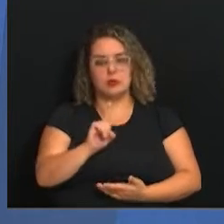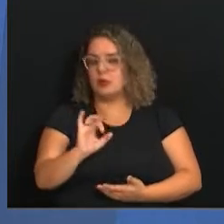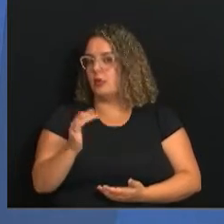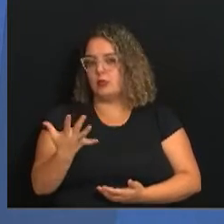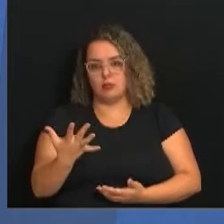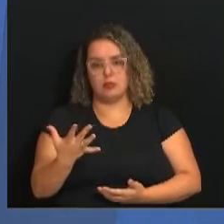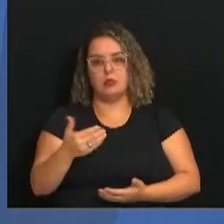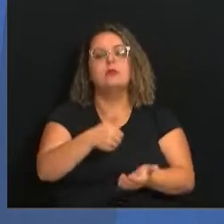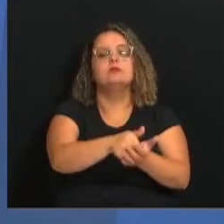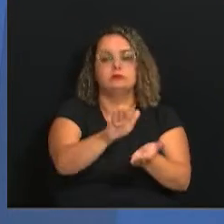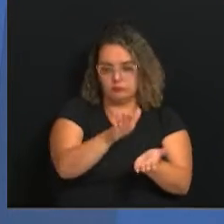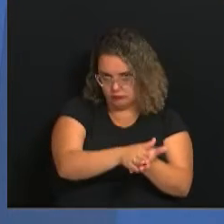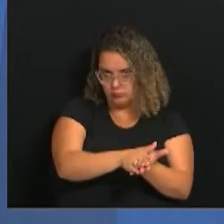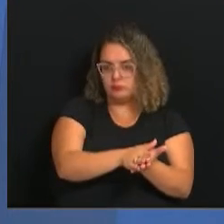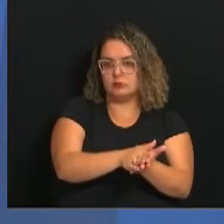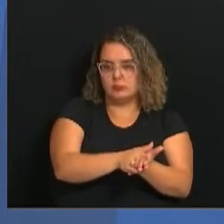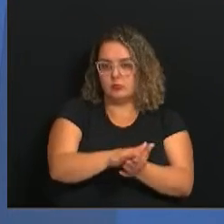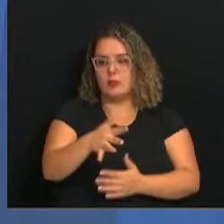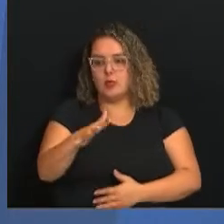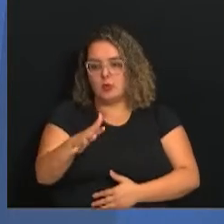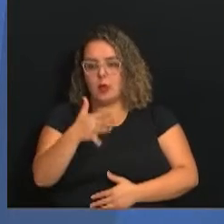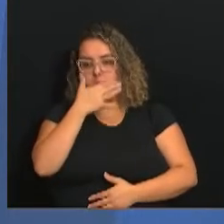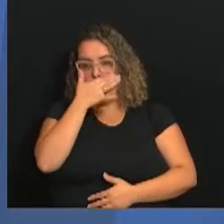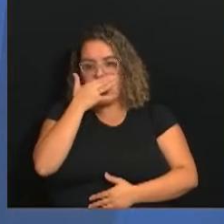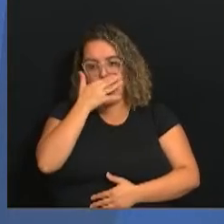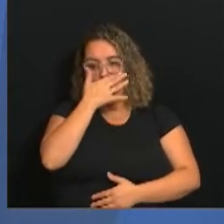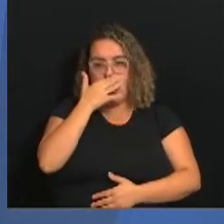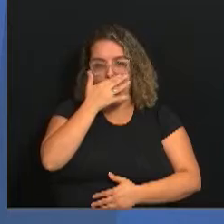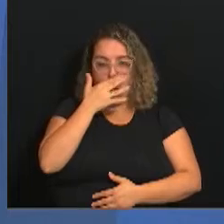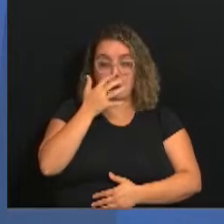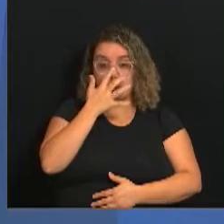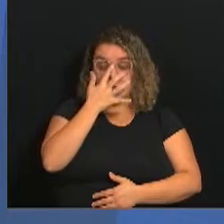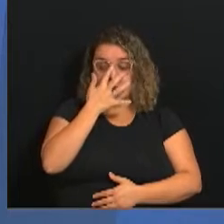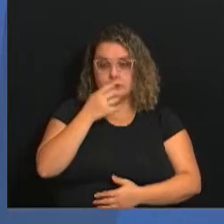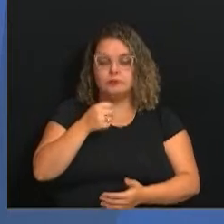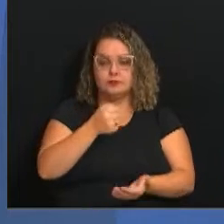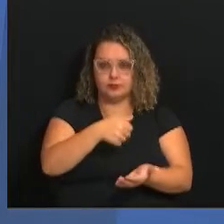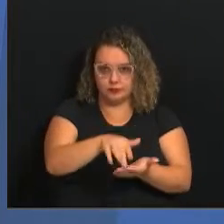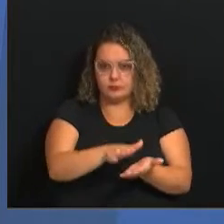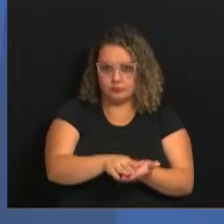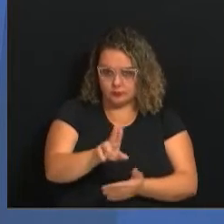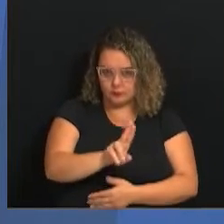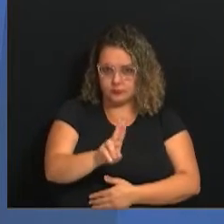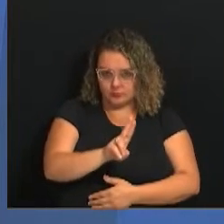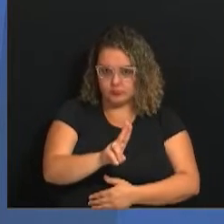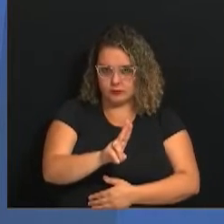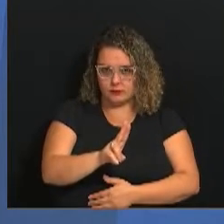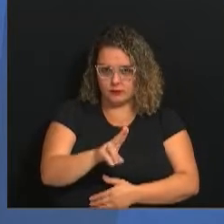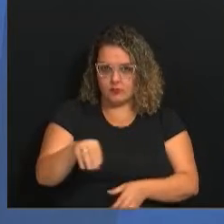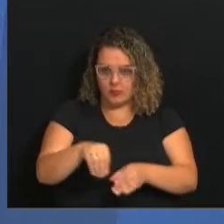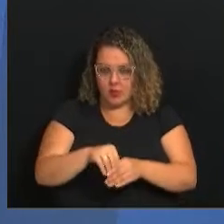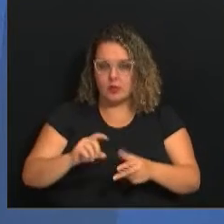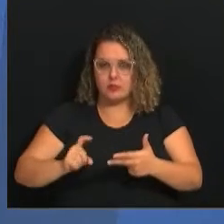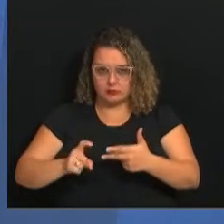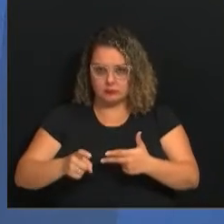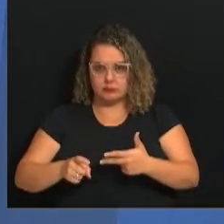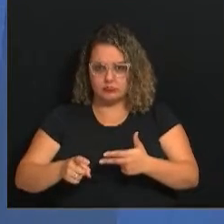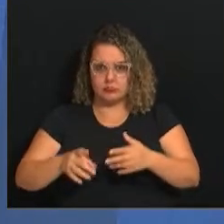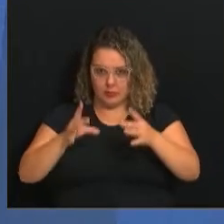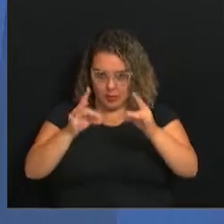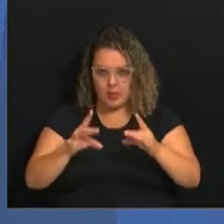rendimento dela durante a sua vida. Então, muitas coisas podem melhorar com o tratamento